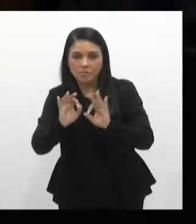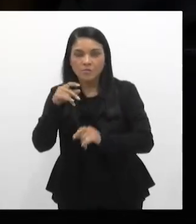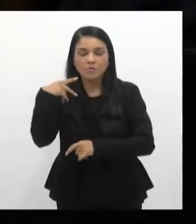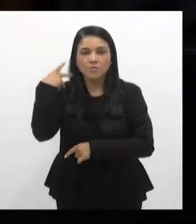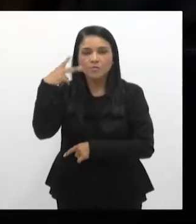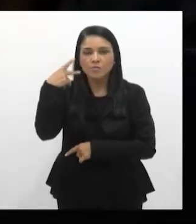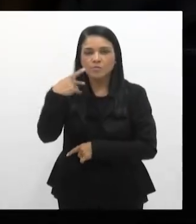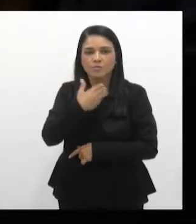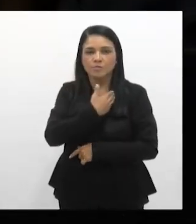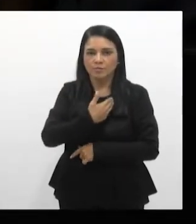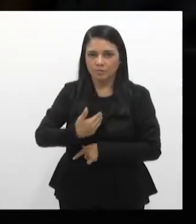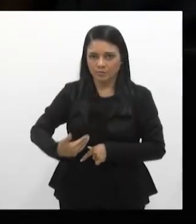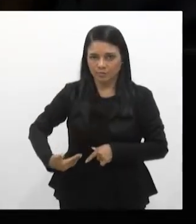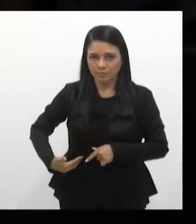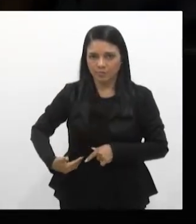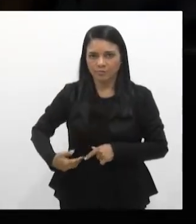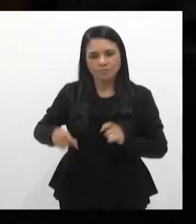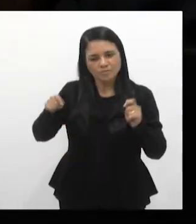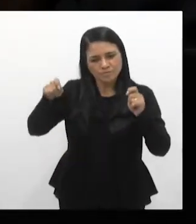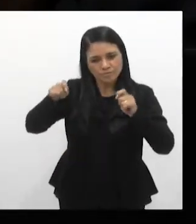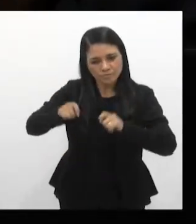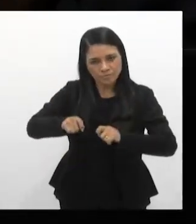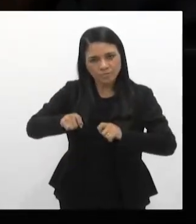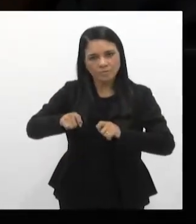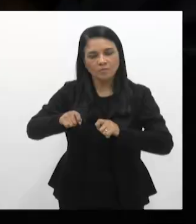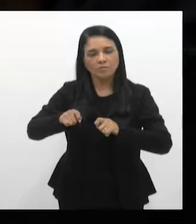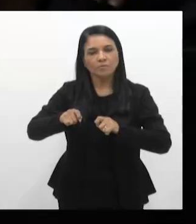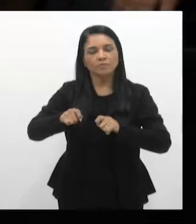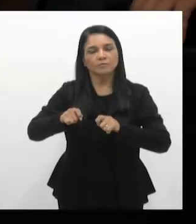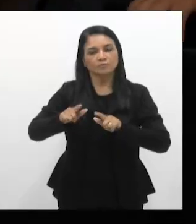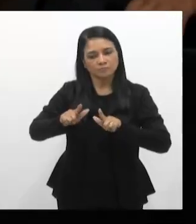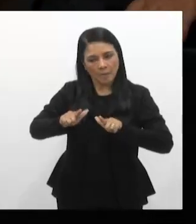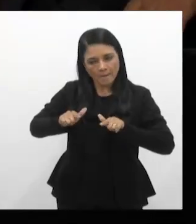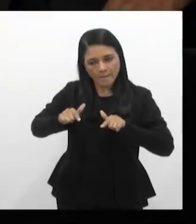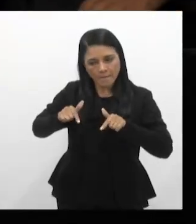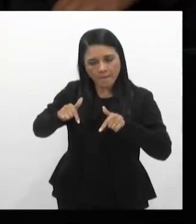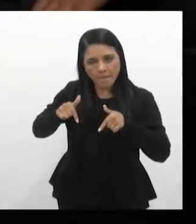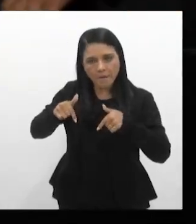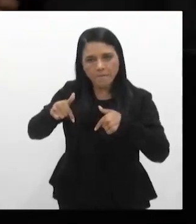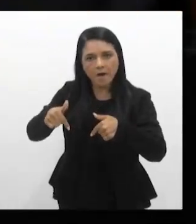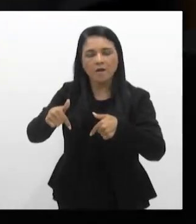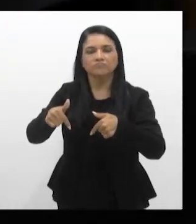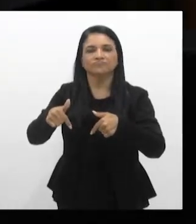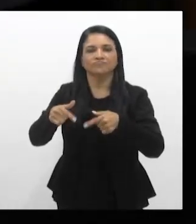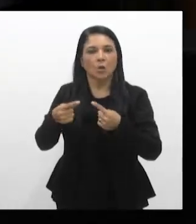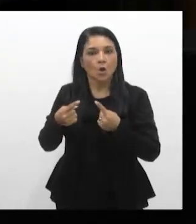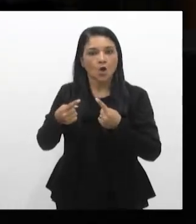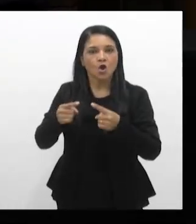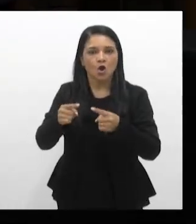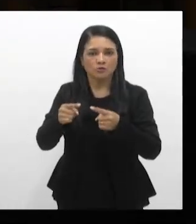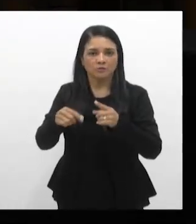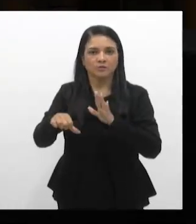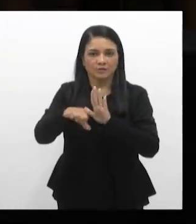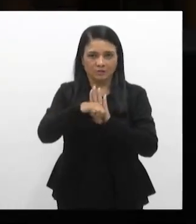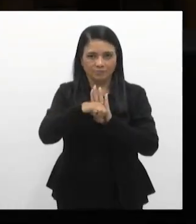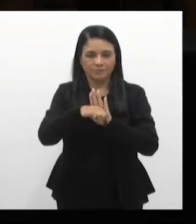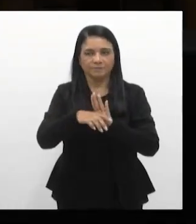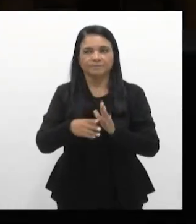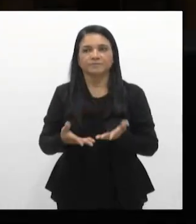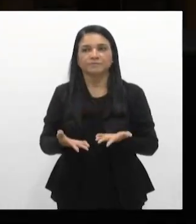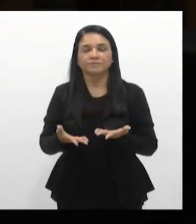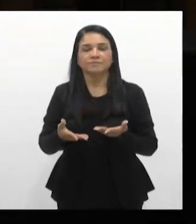políticas públicas para que nós possamos combater, não é, esses eventos. Assim o é